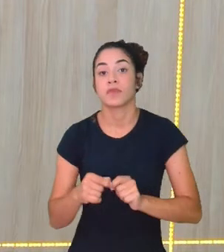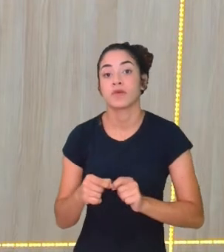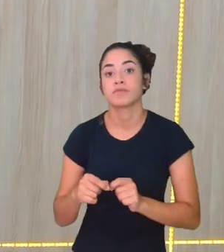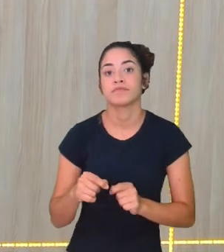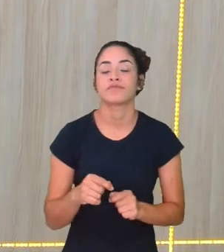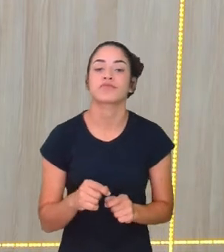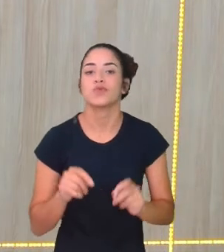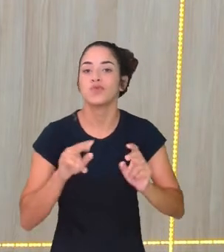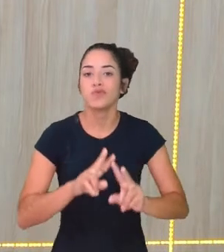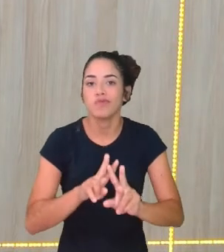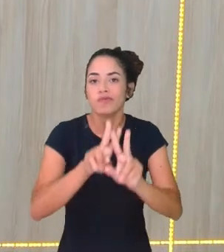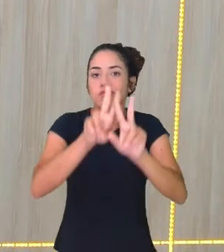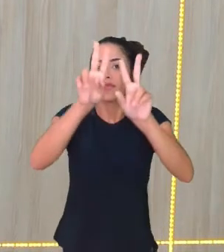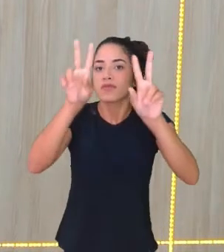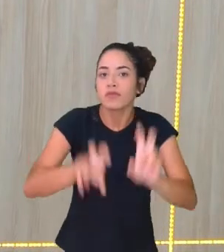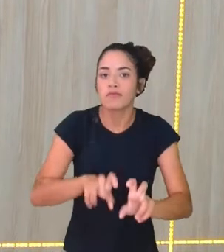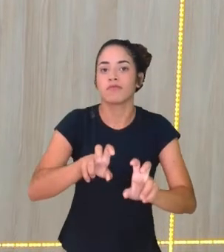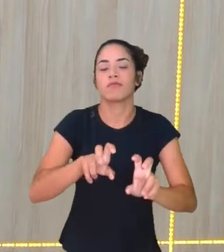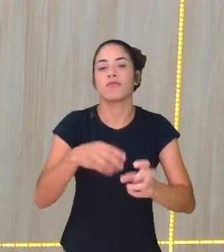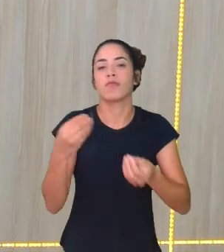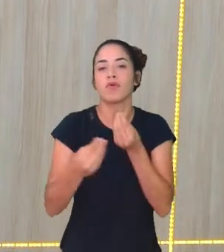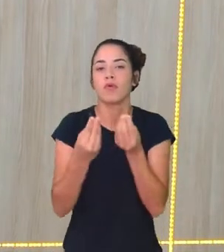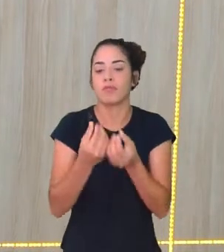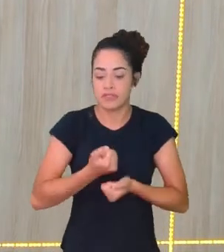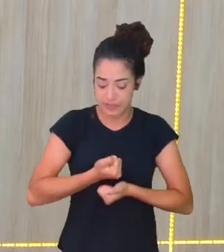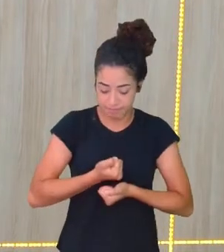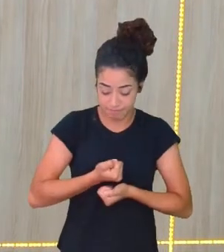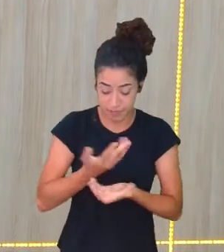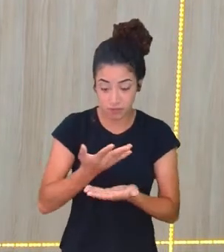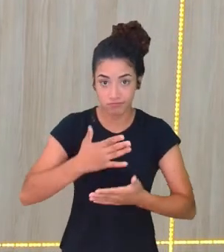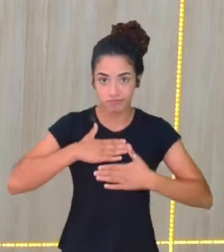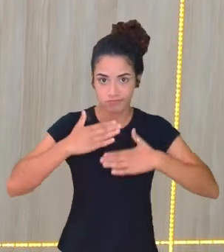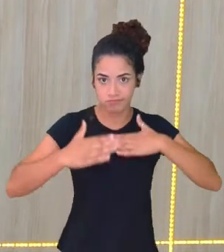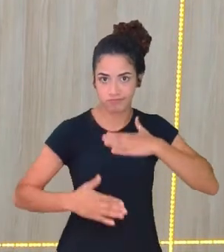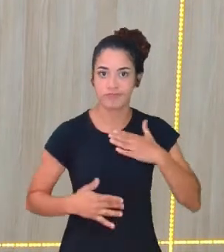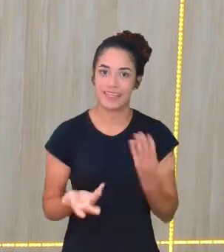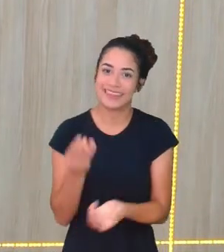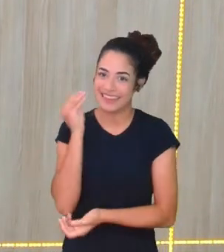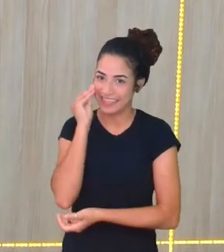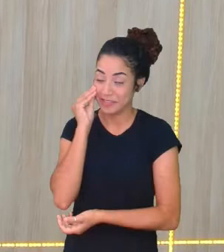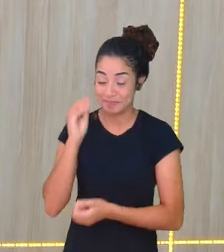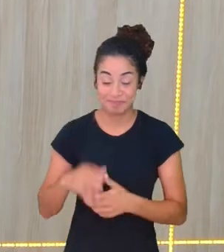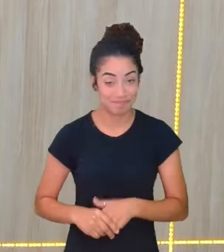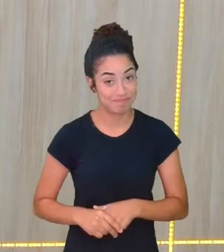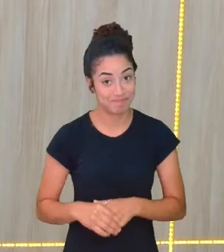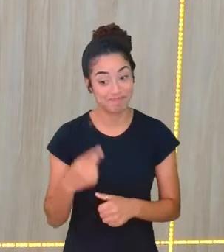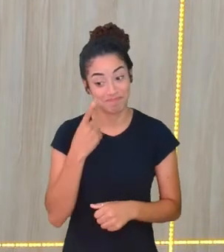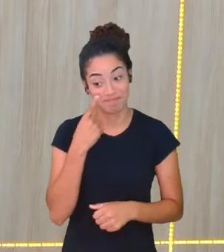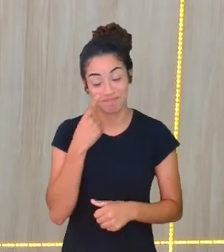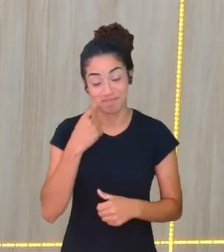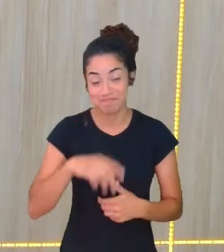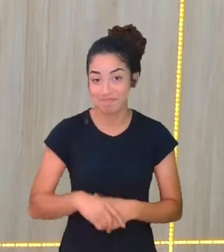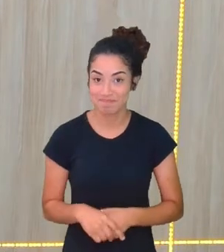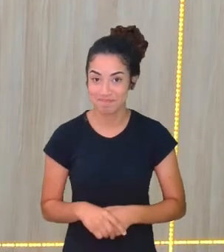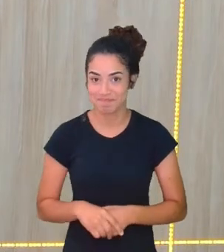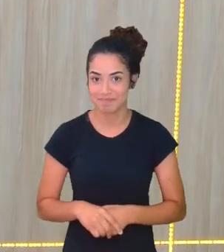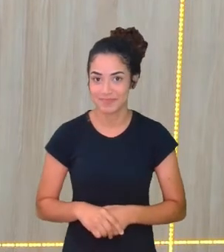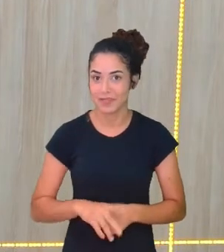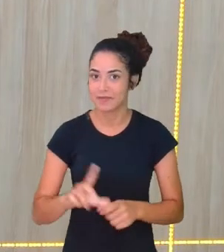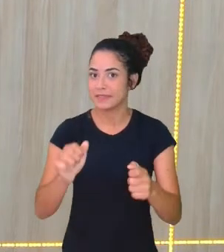cerne desse tema né com uma expressão aqui corporal Vamos tentar mas não Não